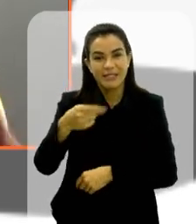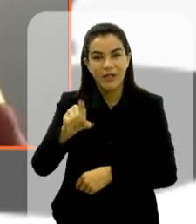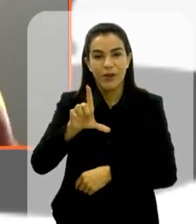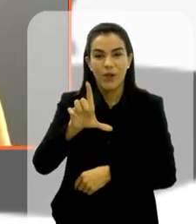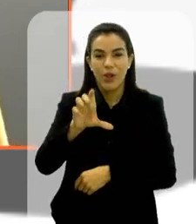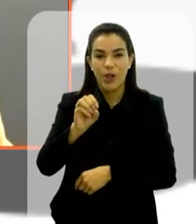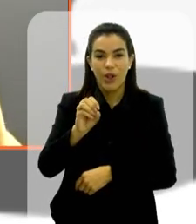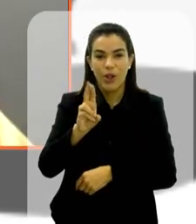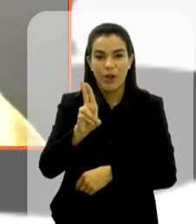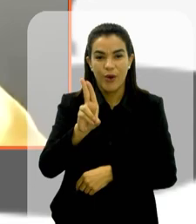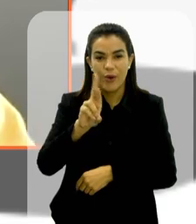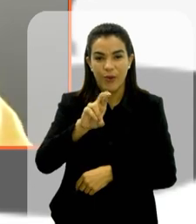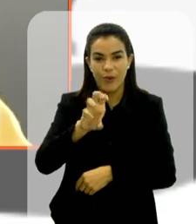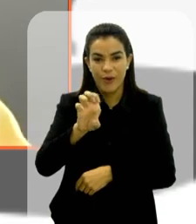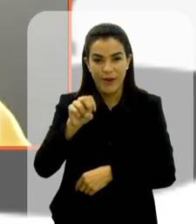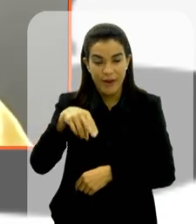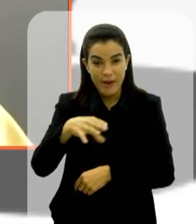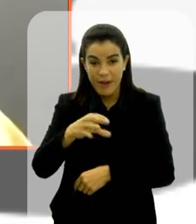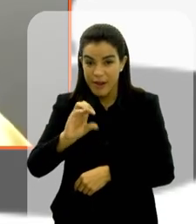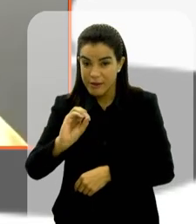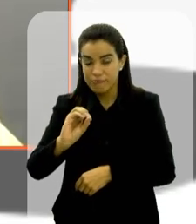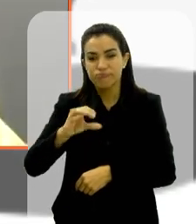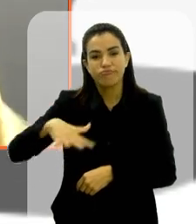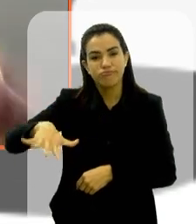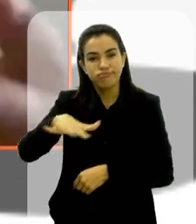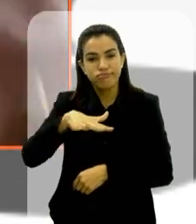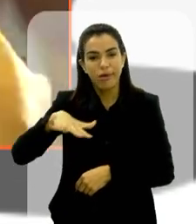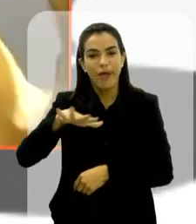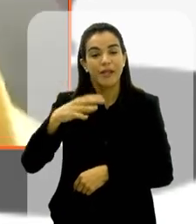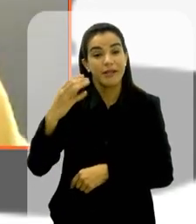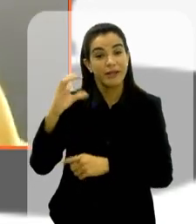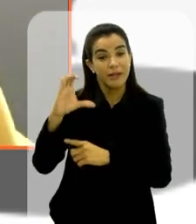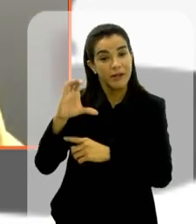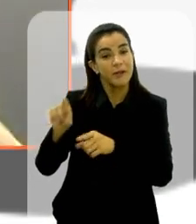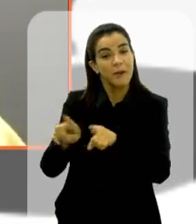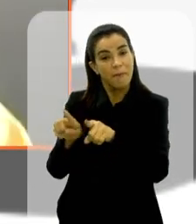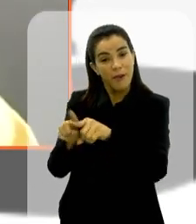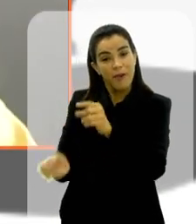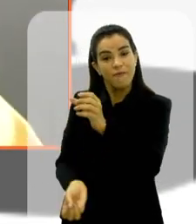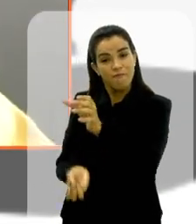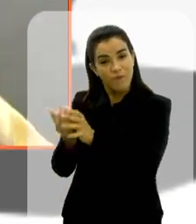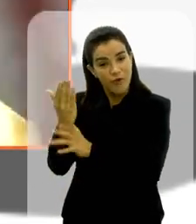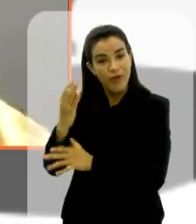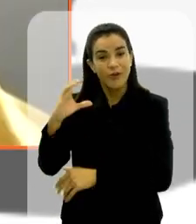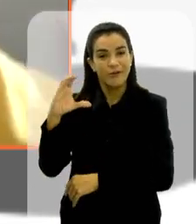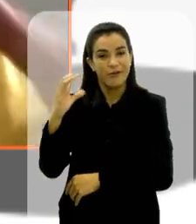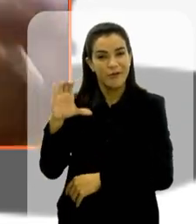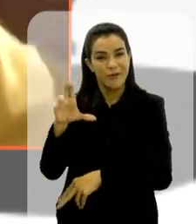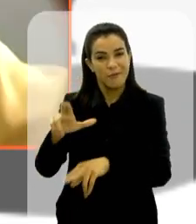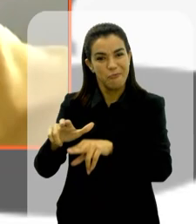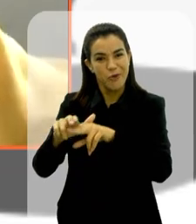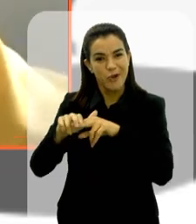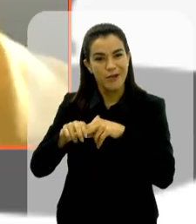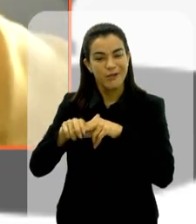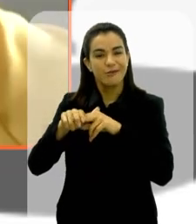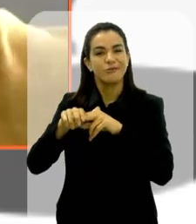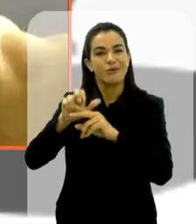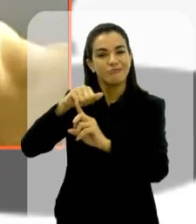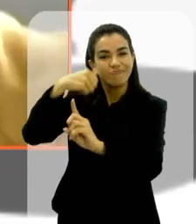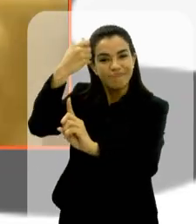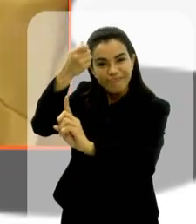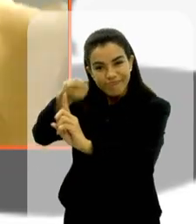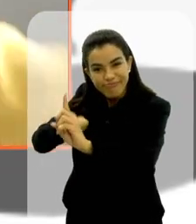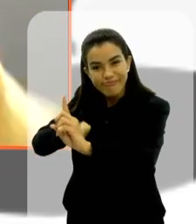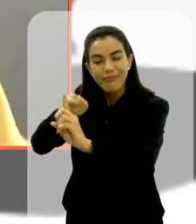ali naquela região, ali em Niterói, ele é também o fundador de Niterói. E por isso tem essa grande homenagem